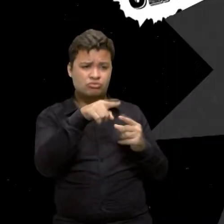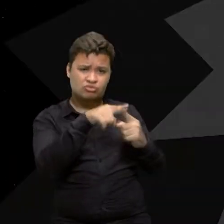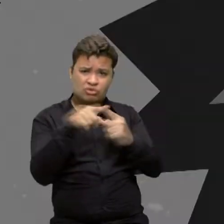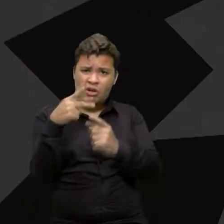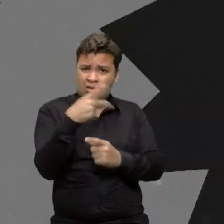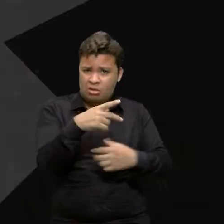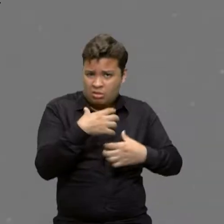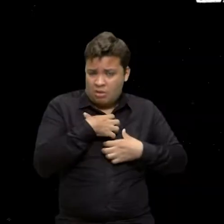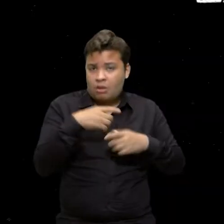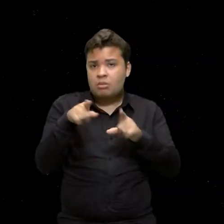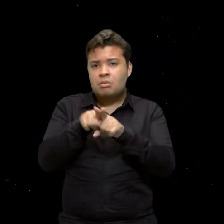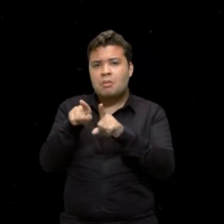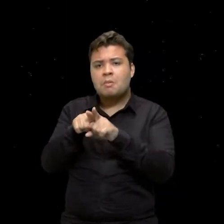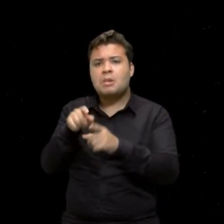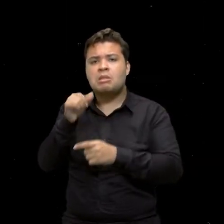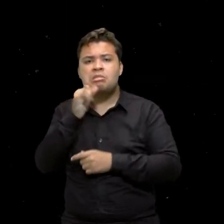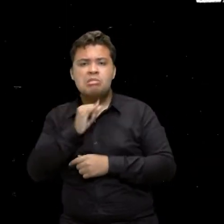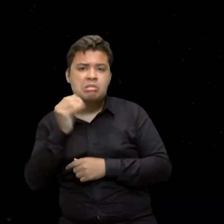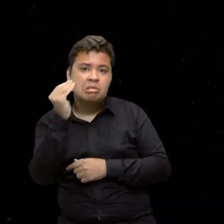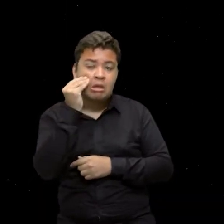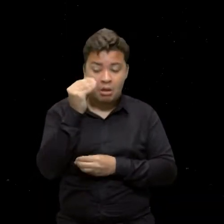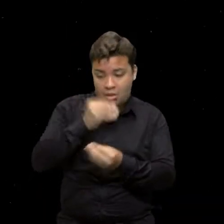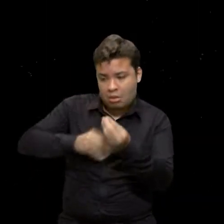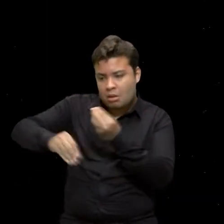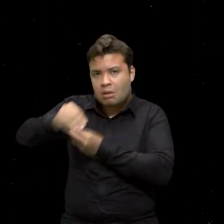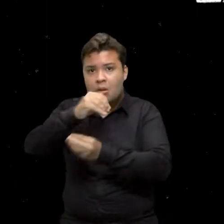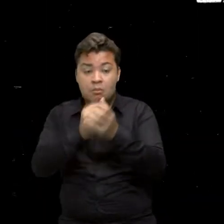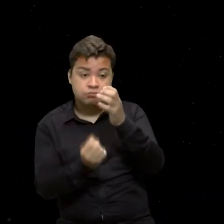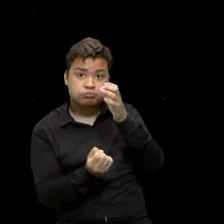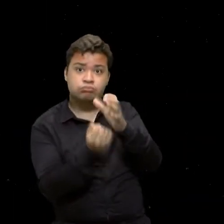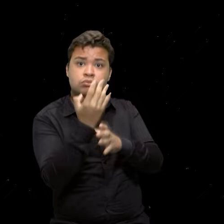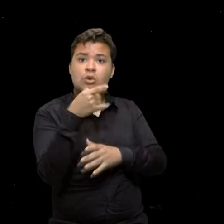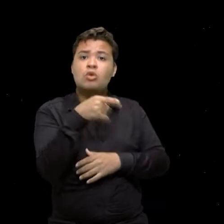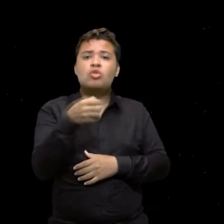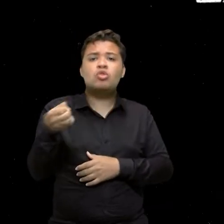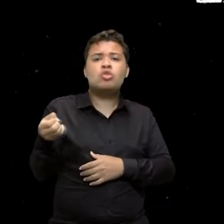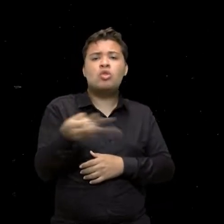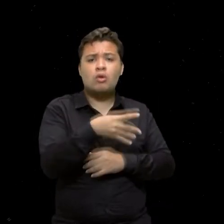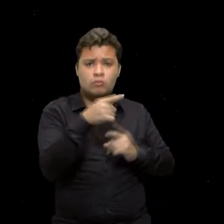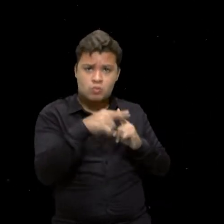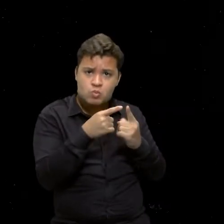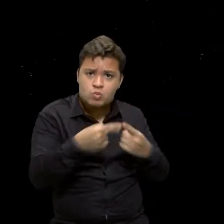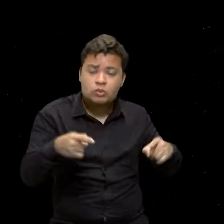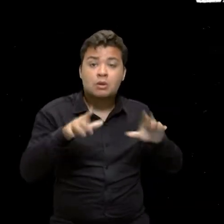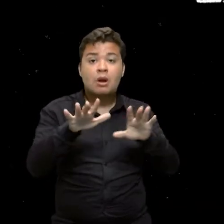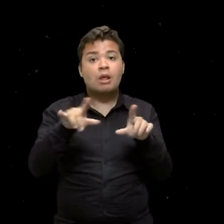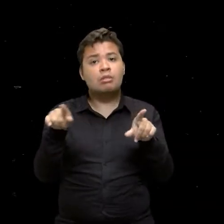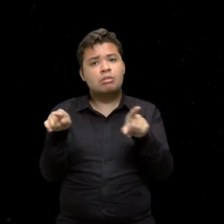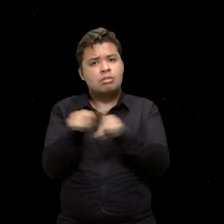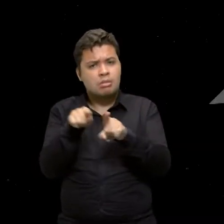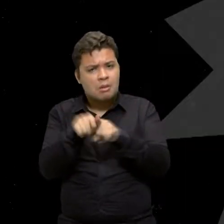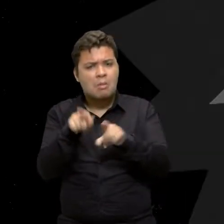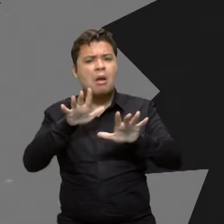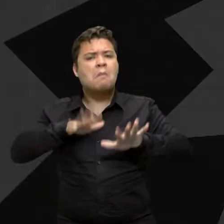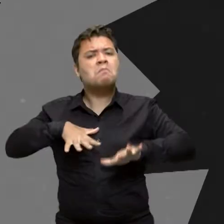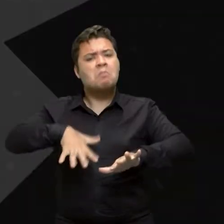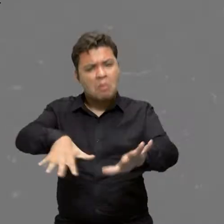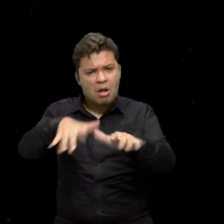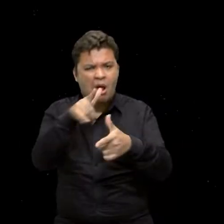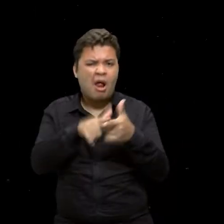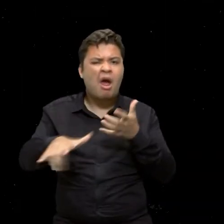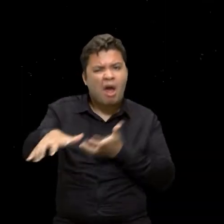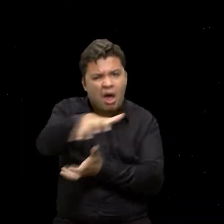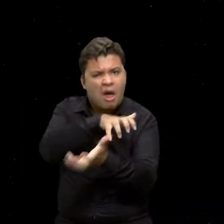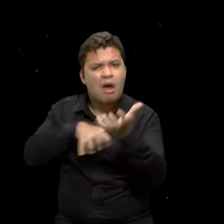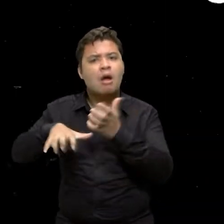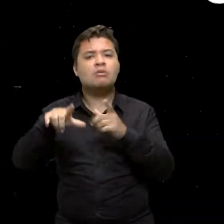desses estilos com experimentação, ele se transformou não só em um novo tipo de música, mas também em um